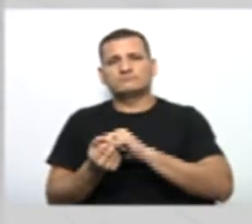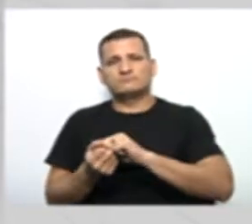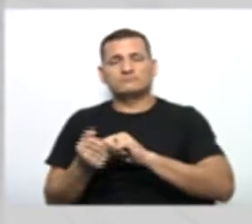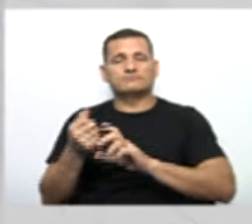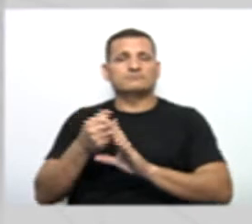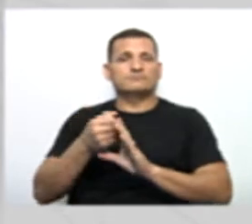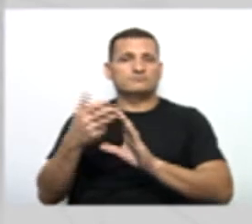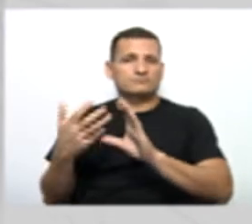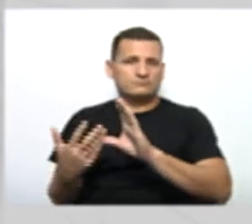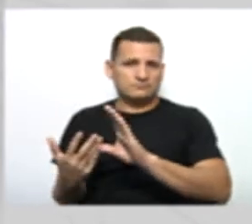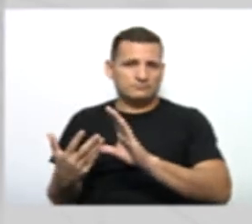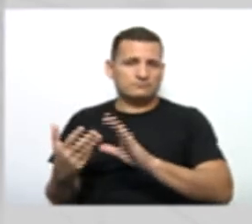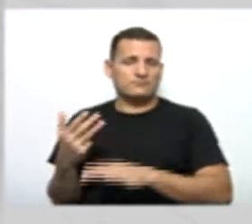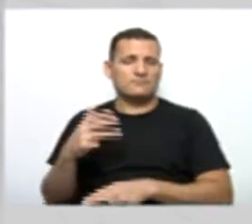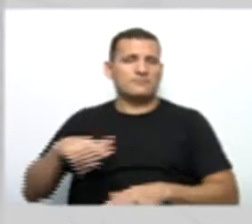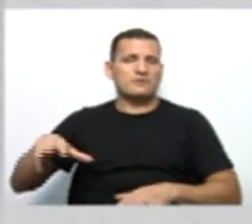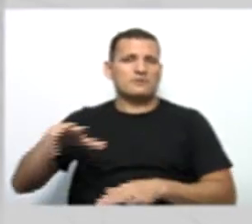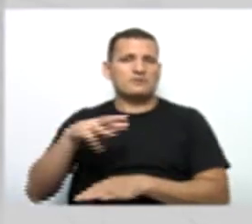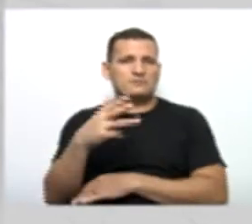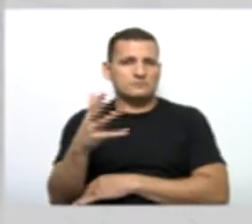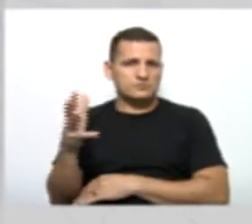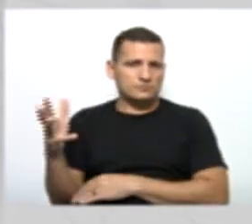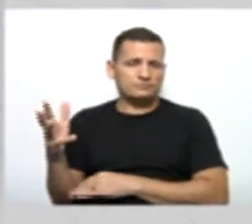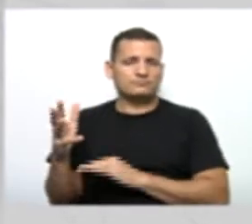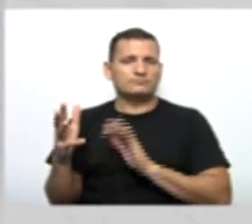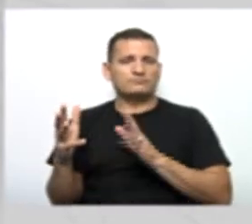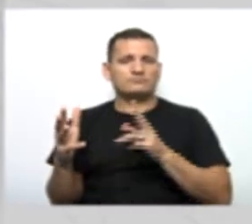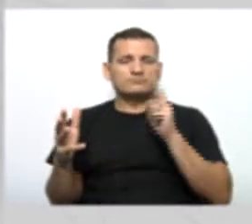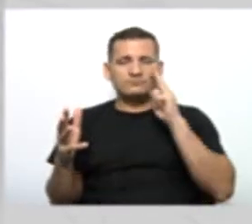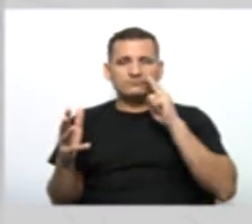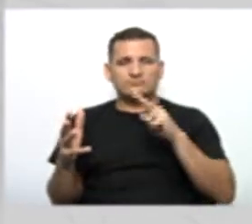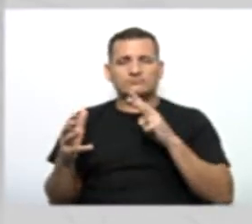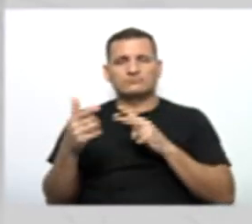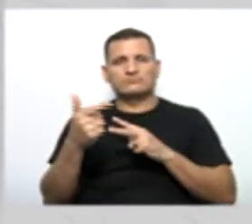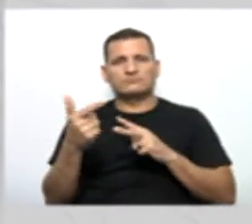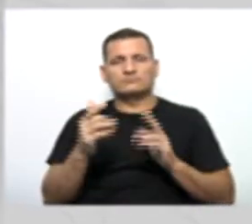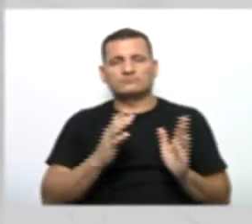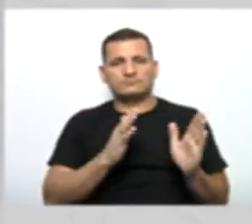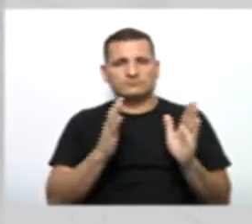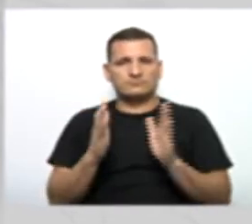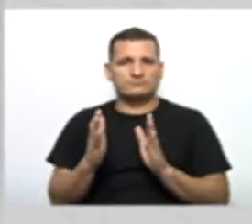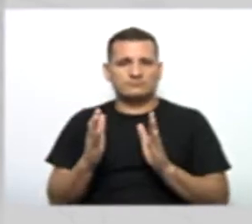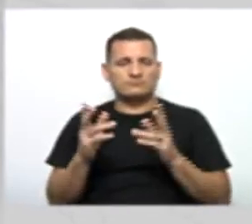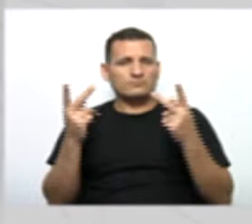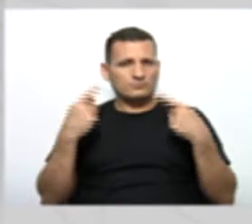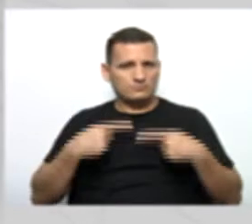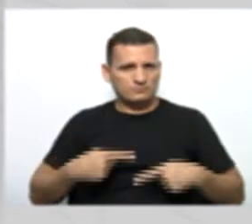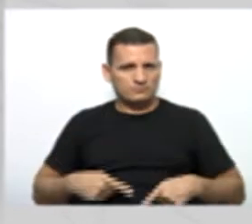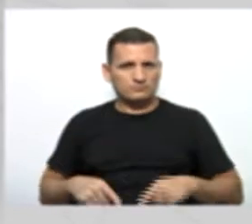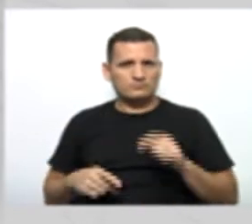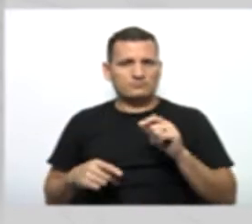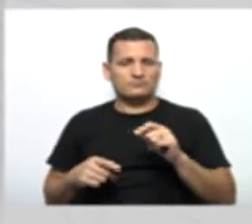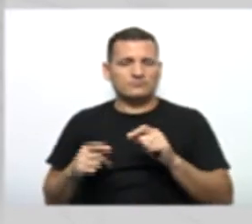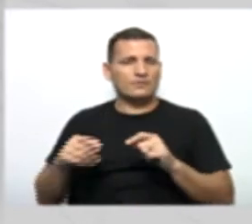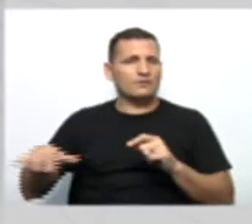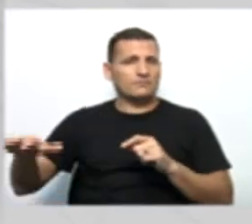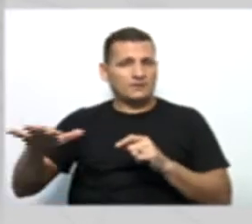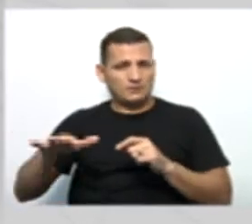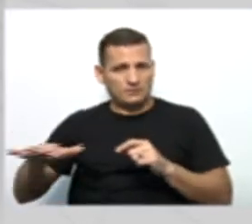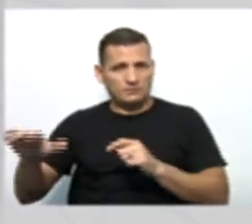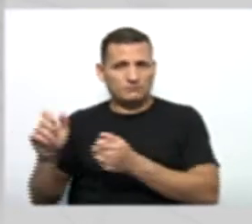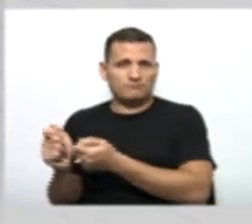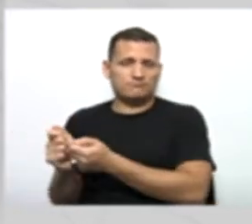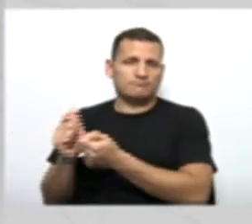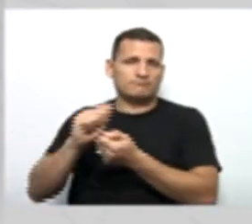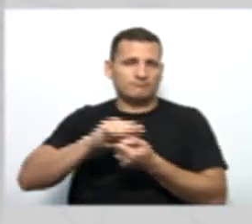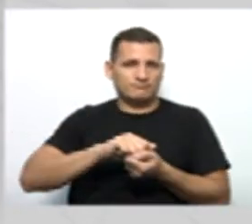meio ambiente. Nós vimos no segundo estágio que o homem ajustou o meio ambiente às necessidades